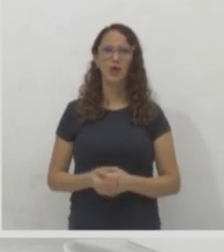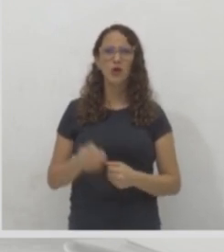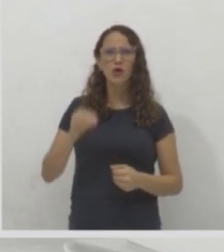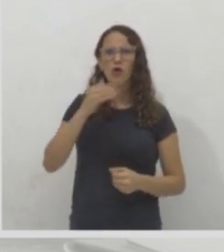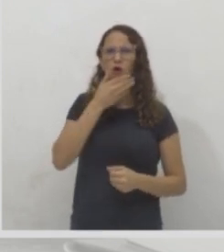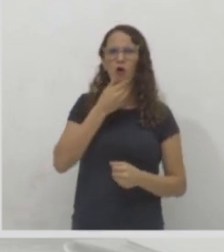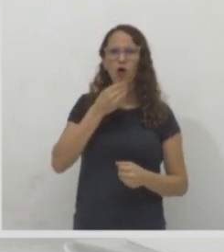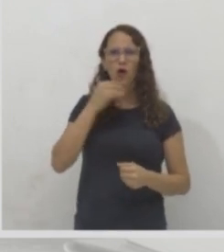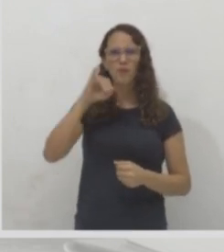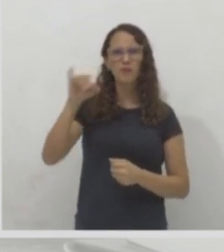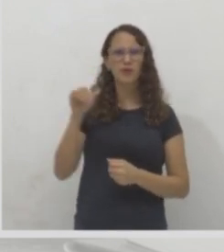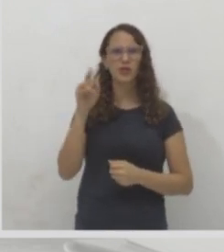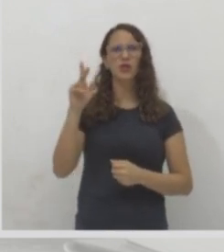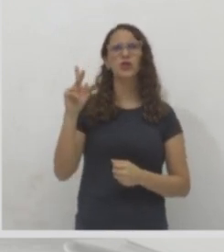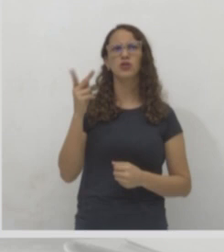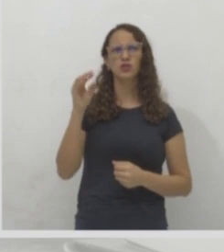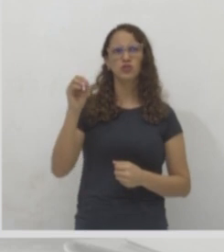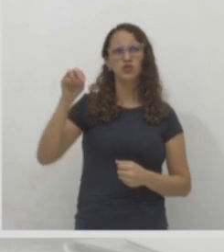passageiros gritam help.